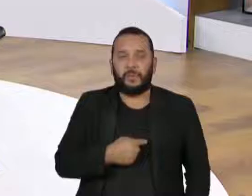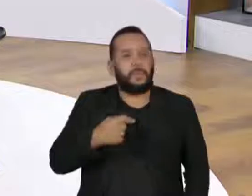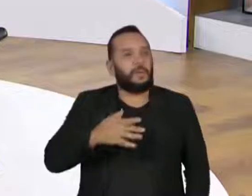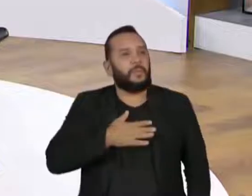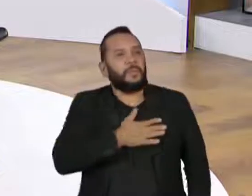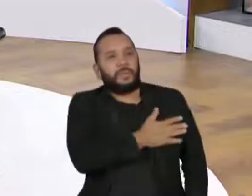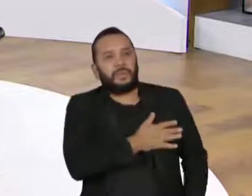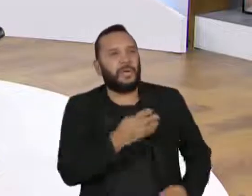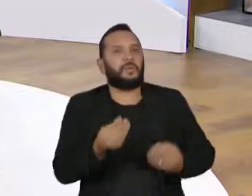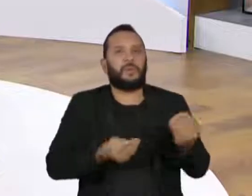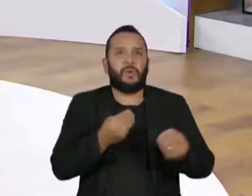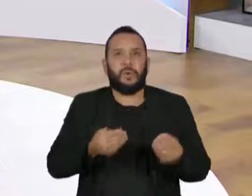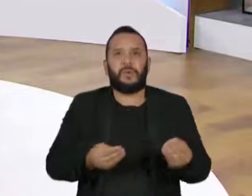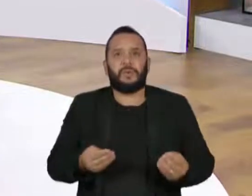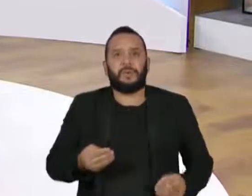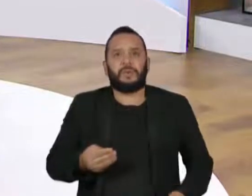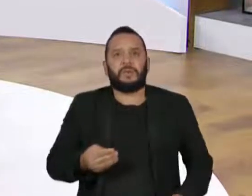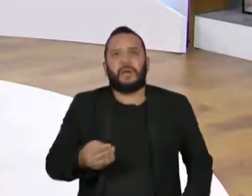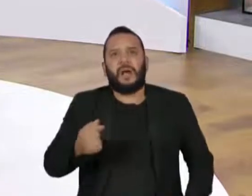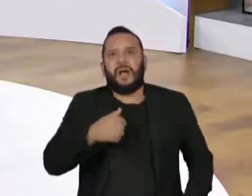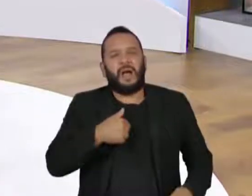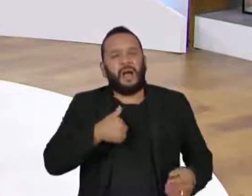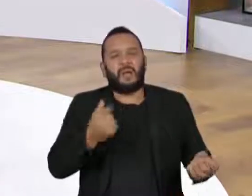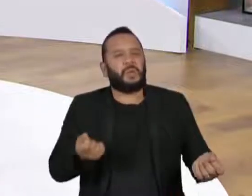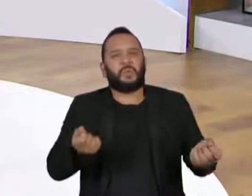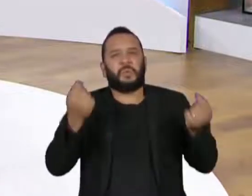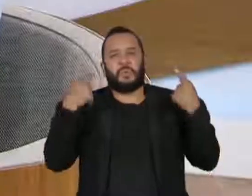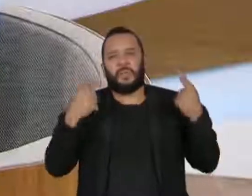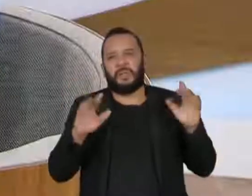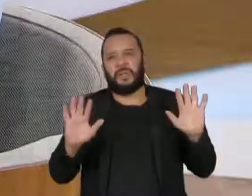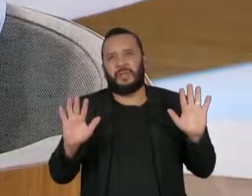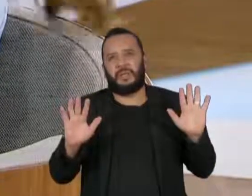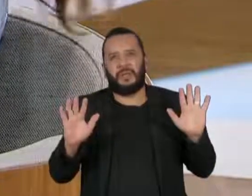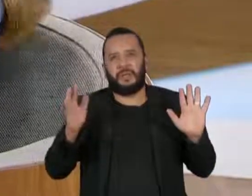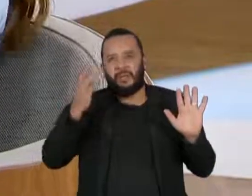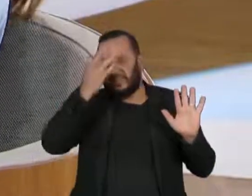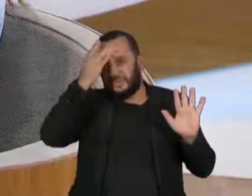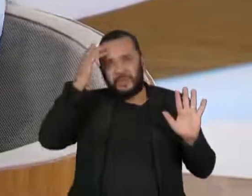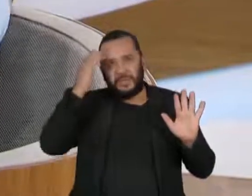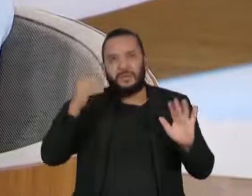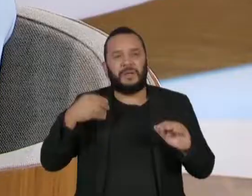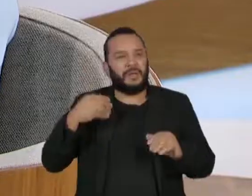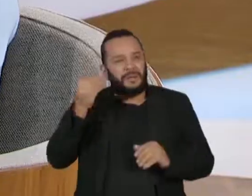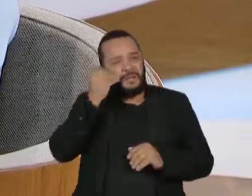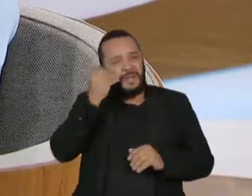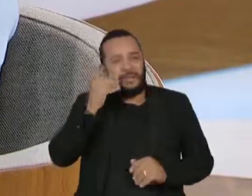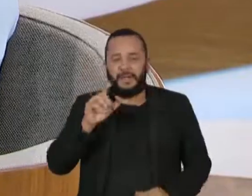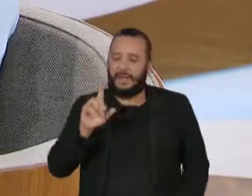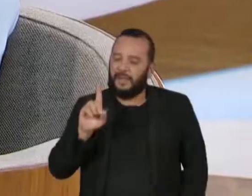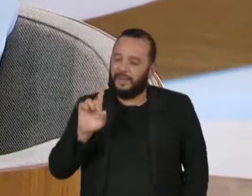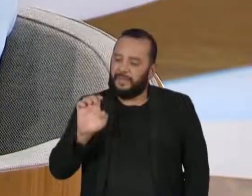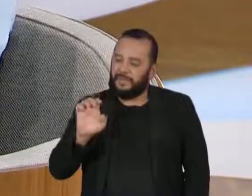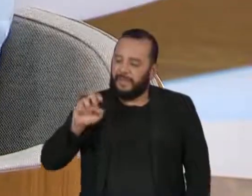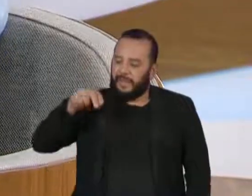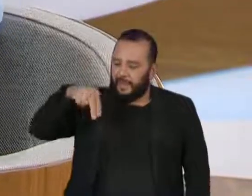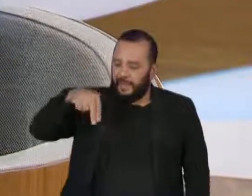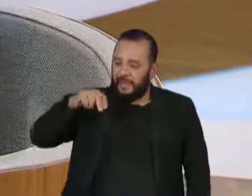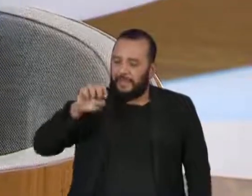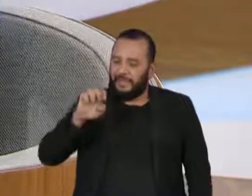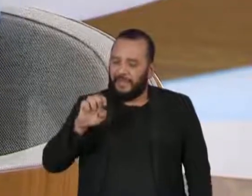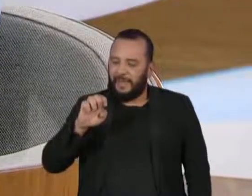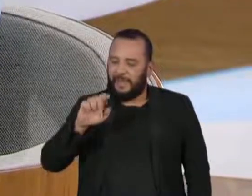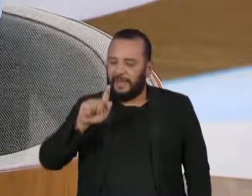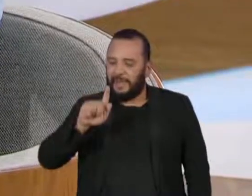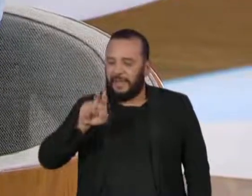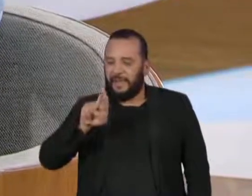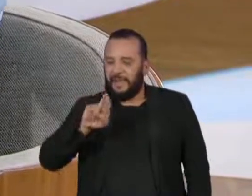preconceitos, como é que faz. Falei, mas eu não ligo se as pessoas tentam me denegrir na internet. E veio uma vaia